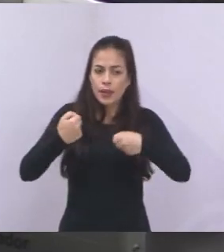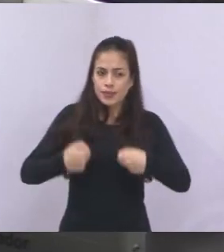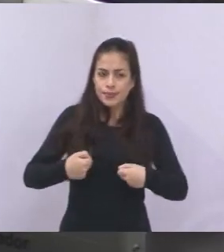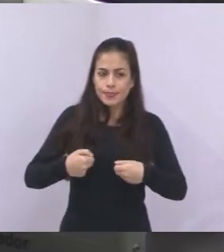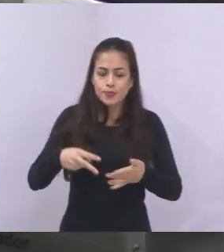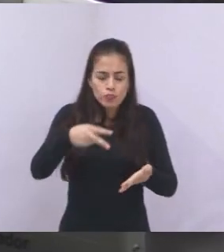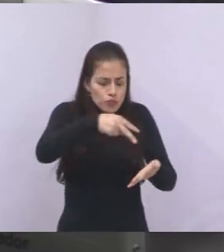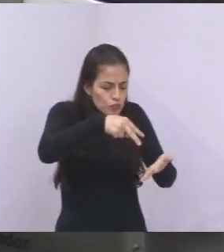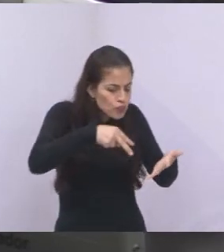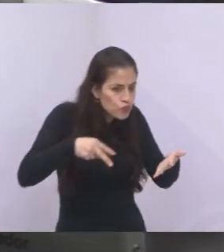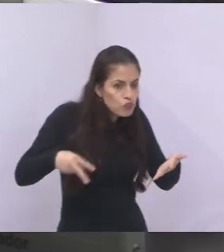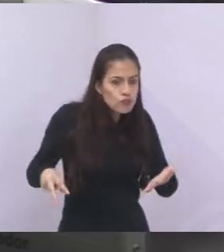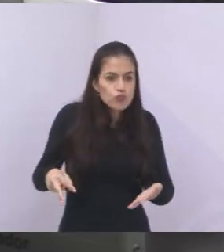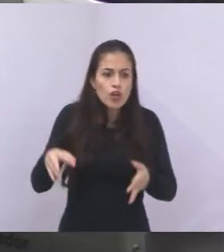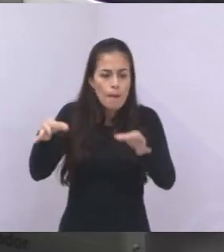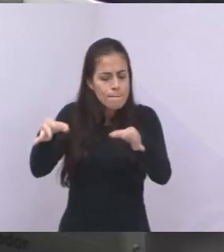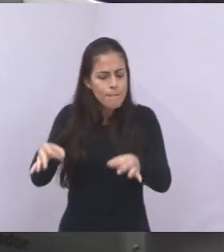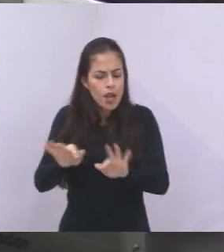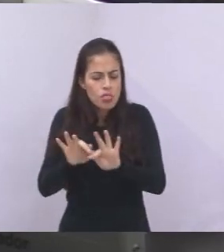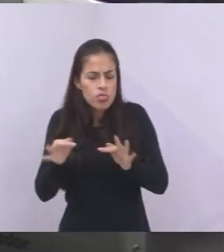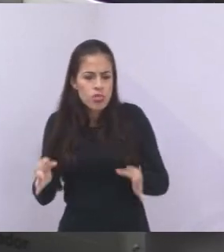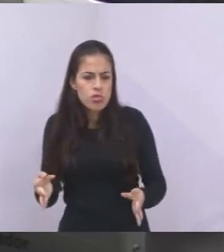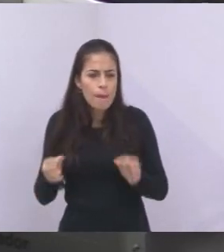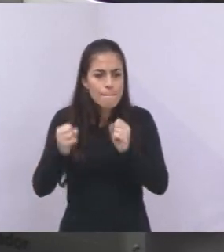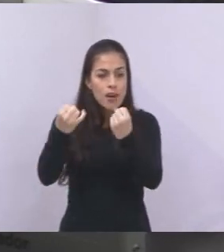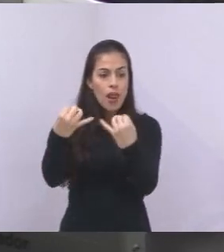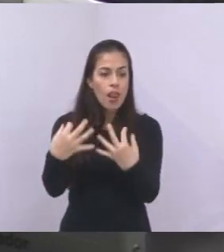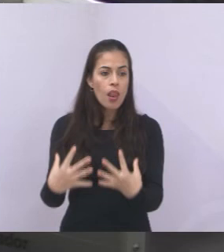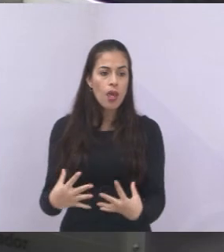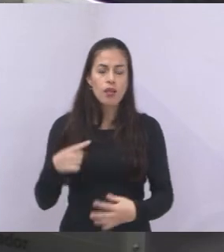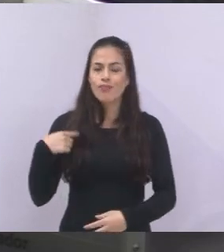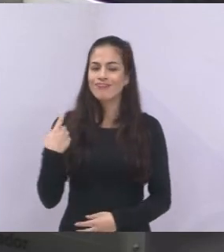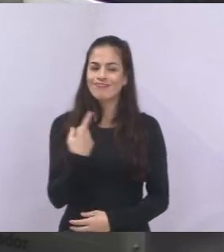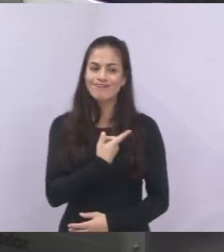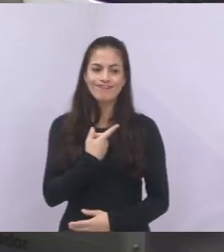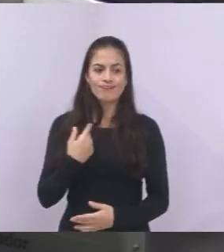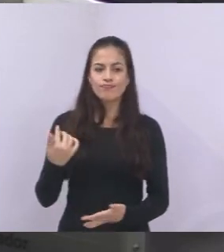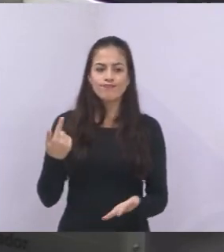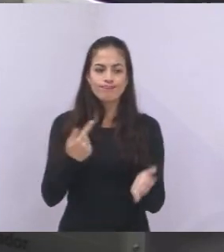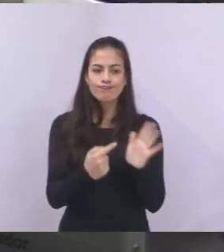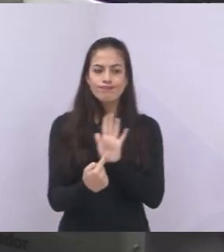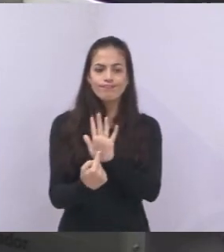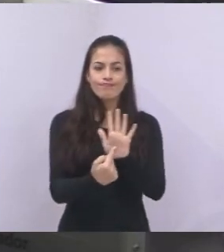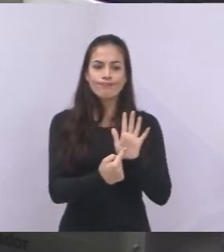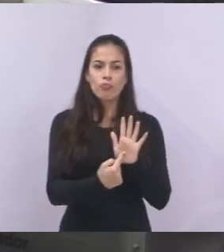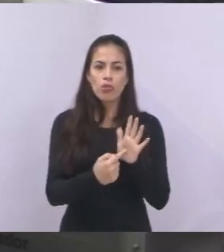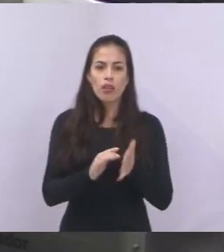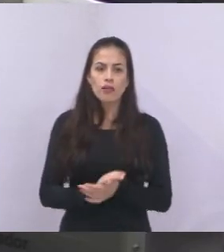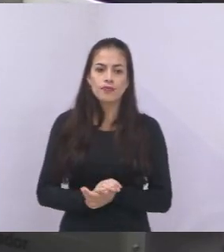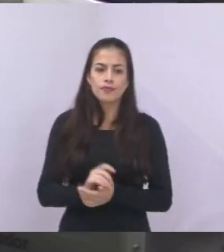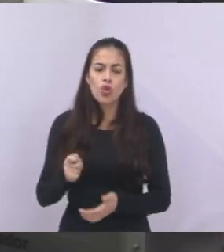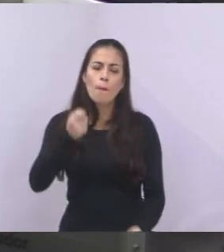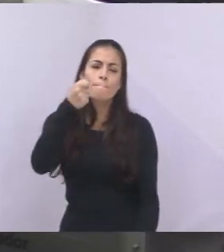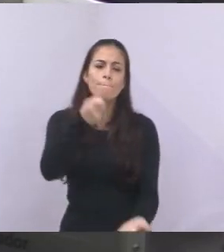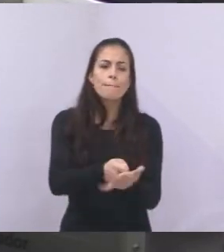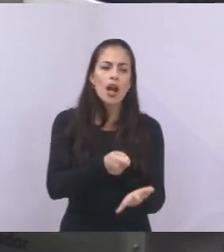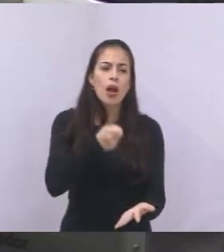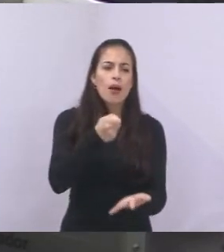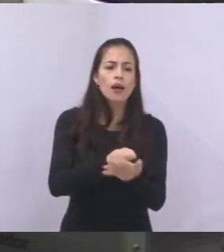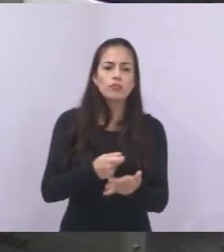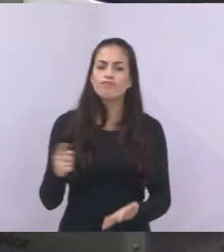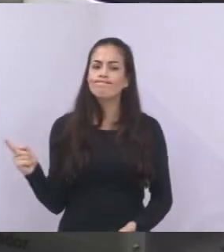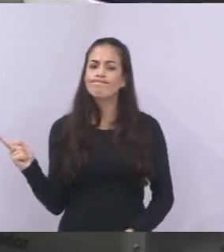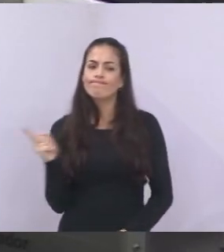texto. E nós não estamos fazendo essa faculdade. Está se espalhando que é obrigatório. E não